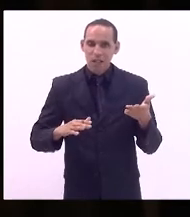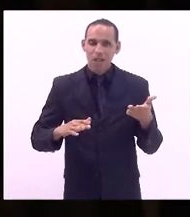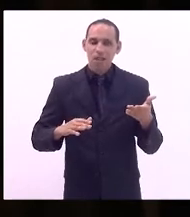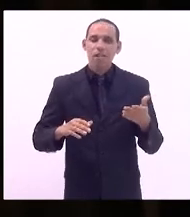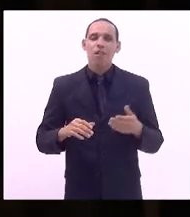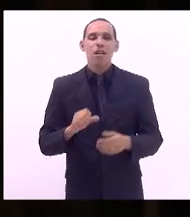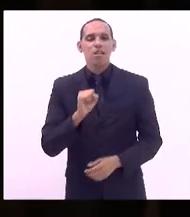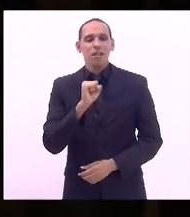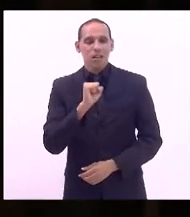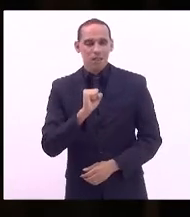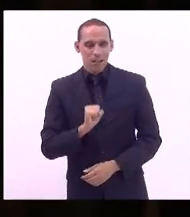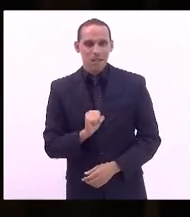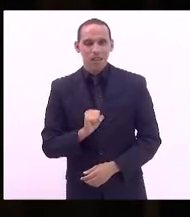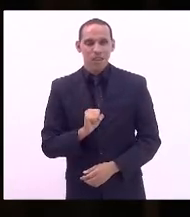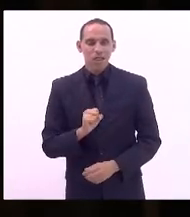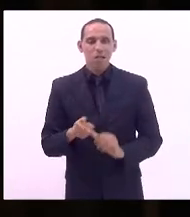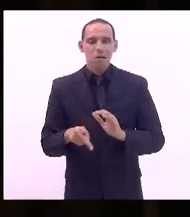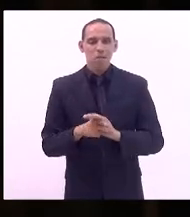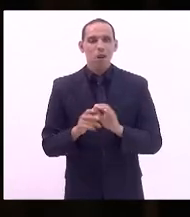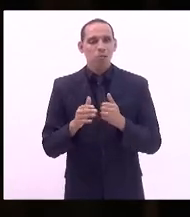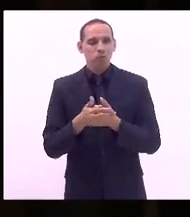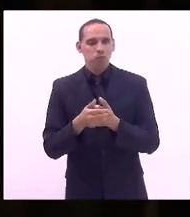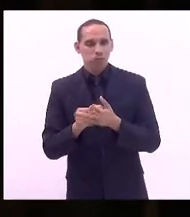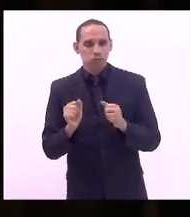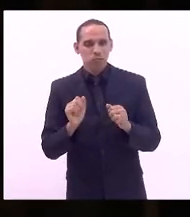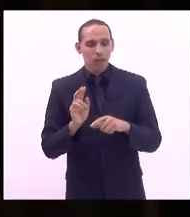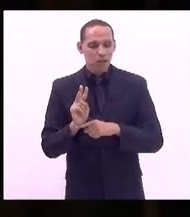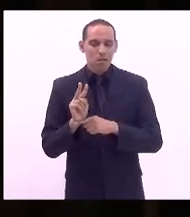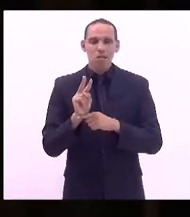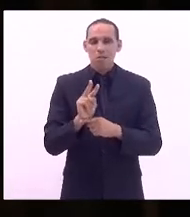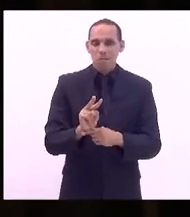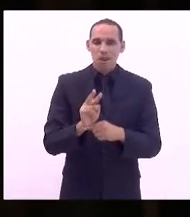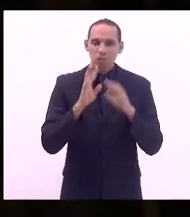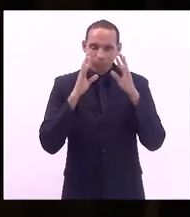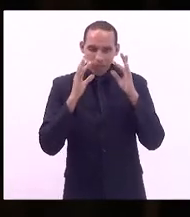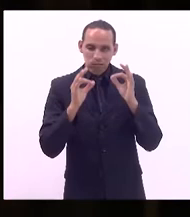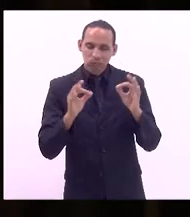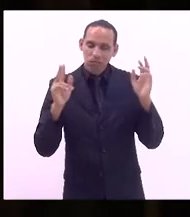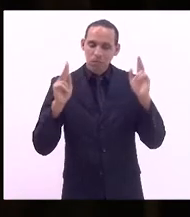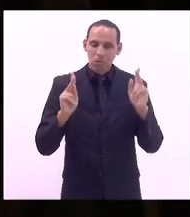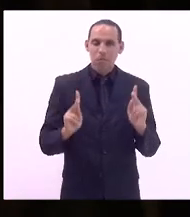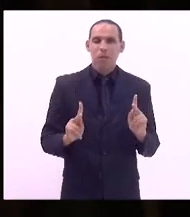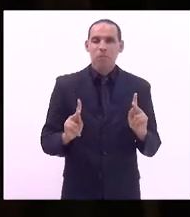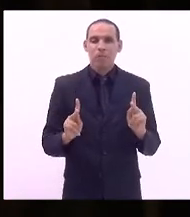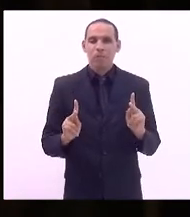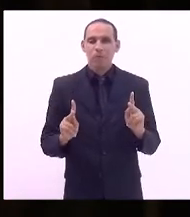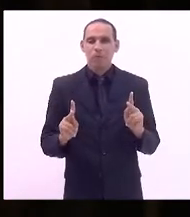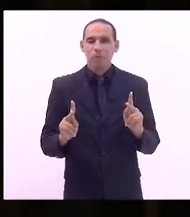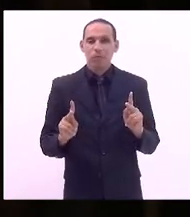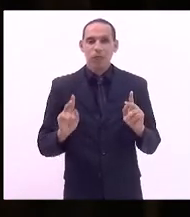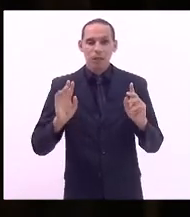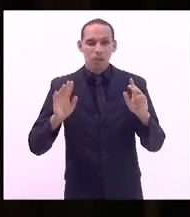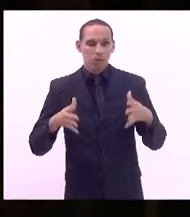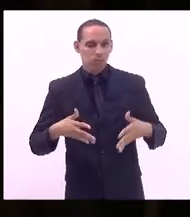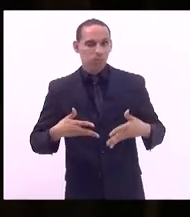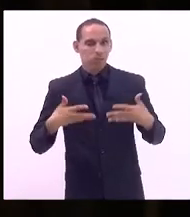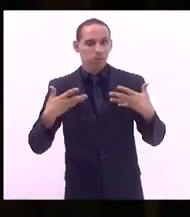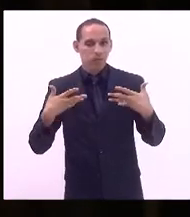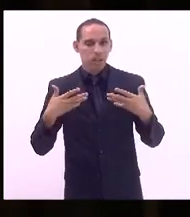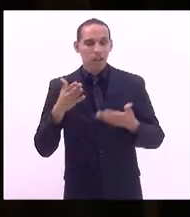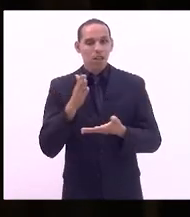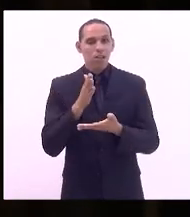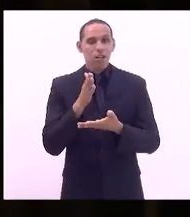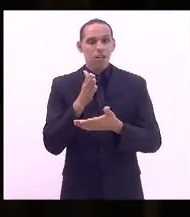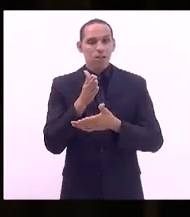do conselho do consolo e Amparo e escuta de paz as honrarias estão dividir